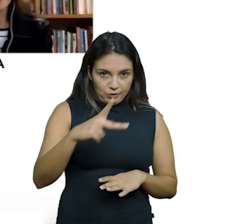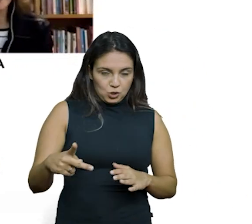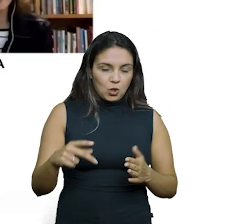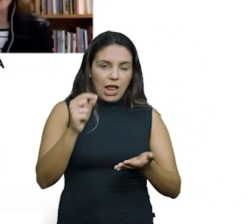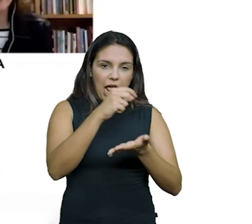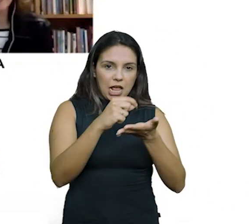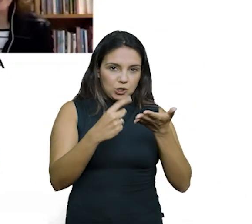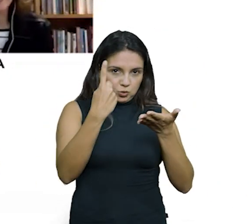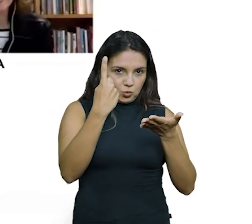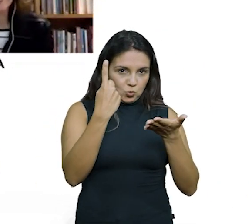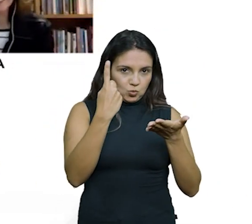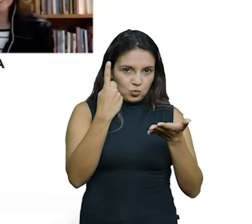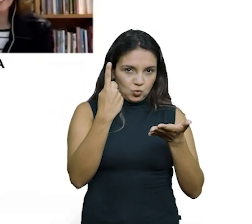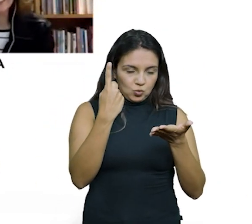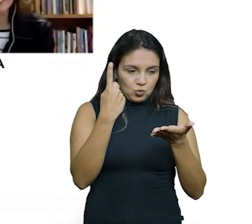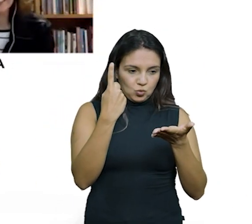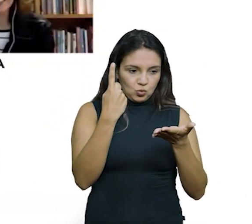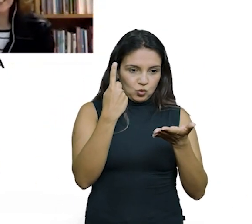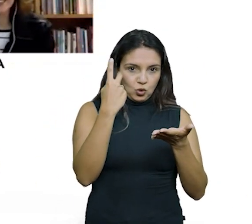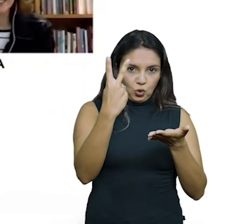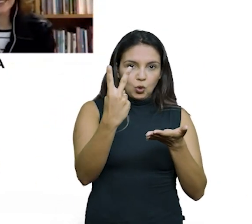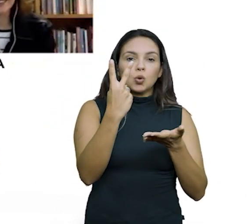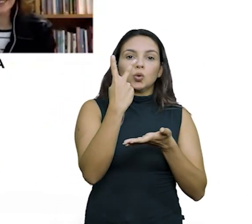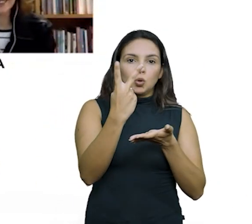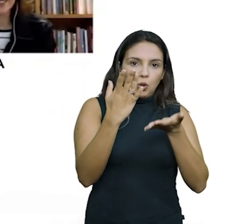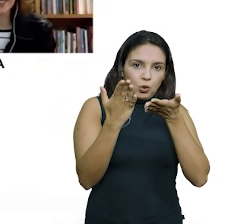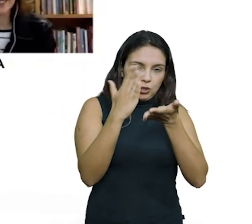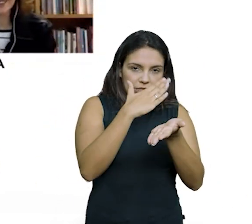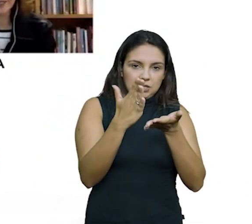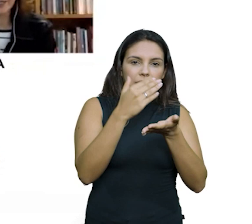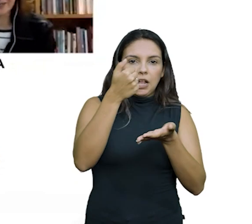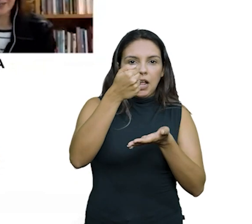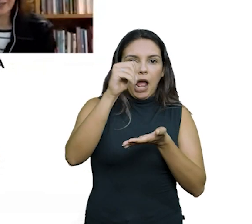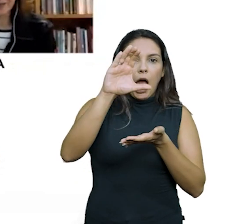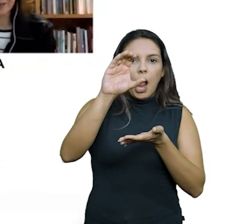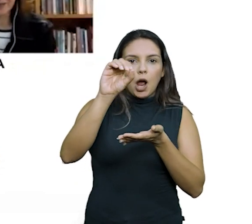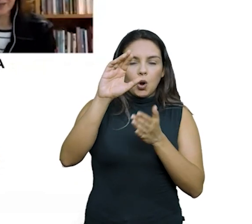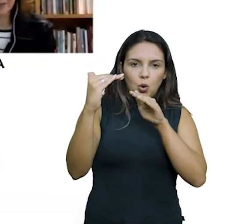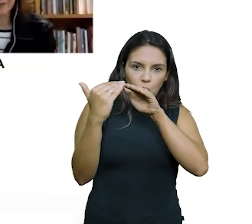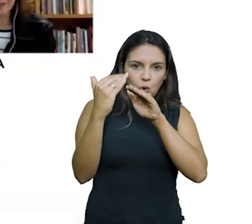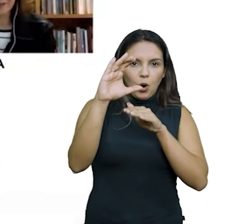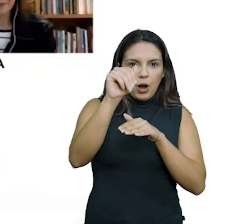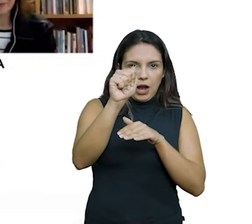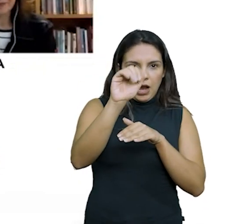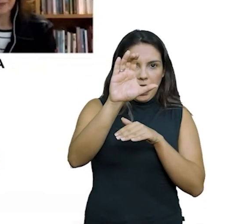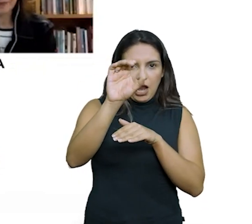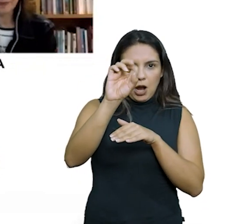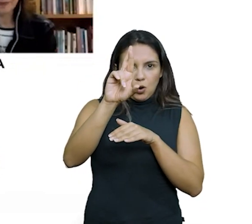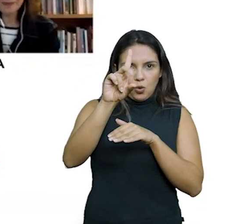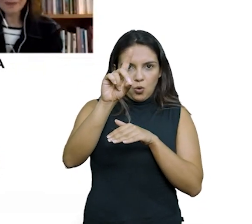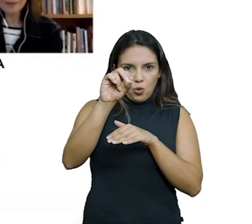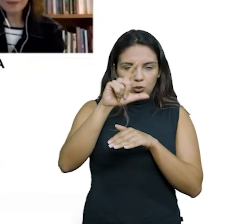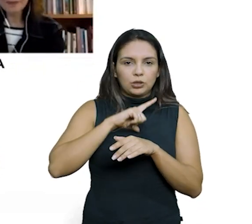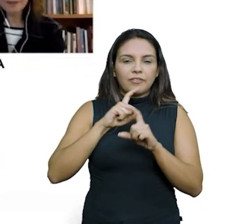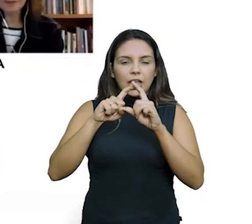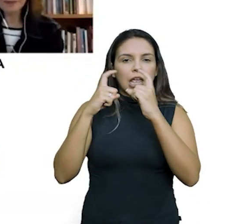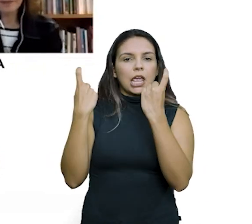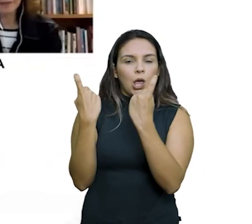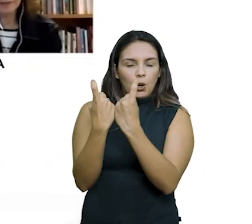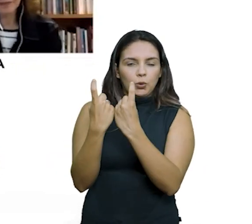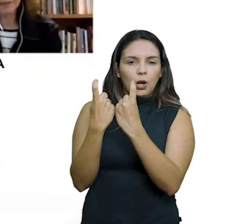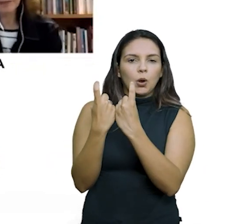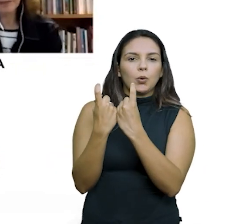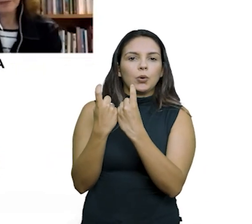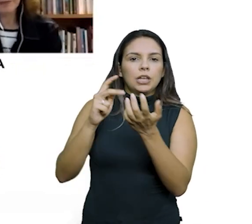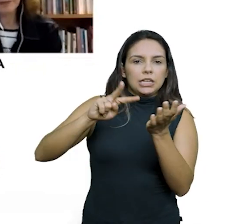acordo, eu já assinei 2 acordos. No comecinho da pandemia, houve uma reunião entre sindicato e escolas